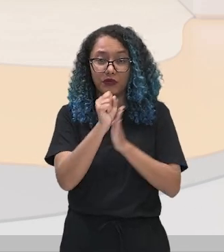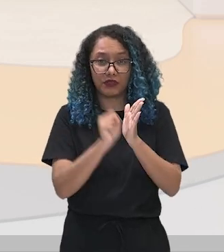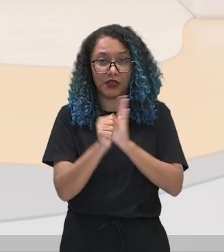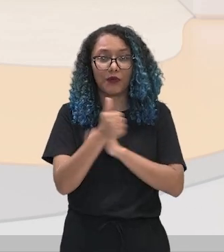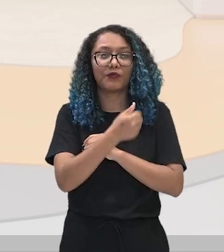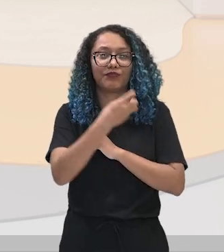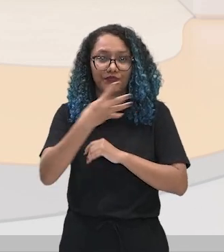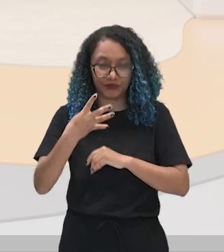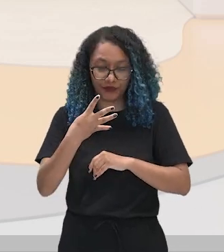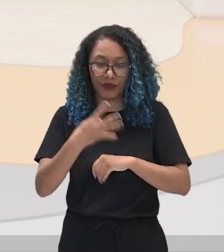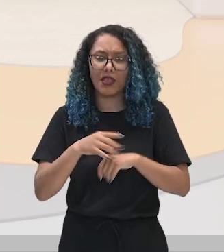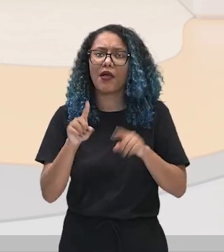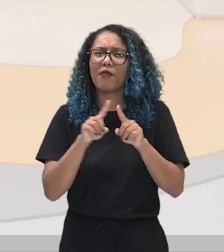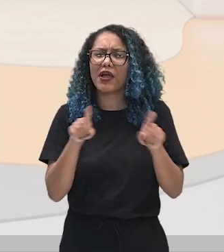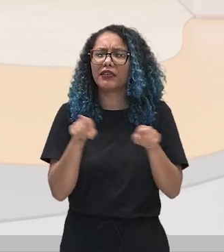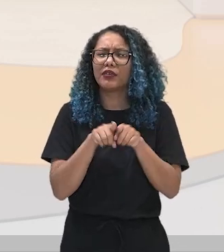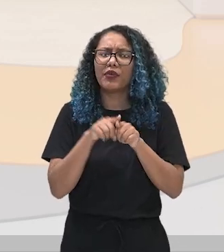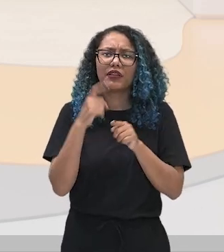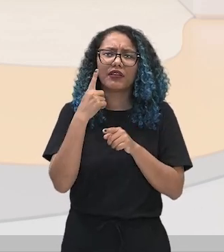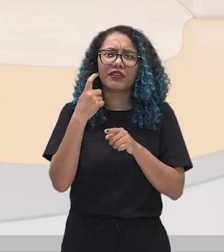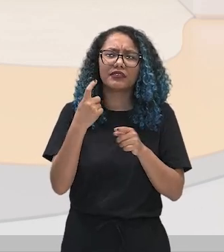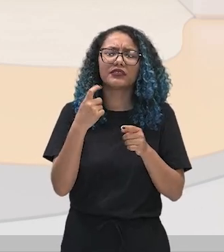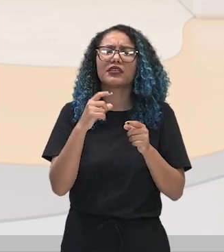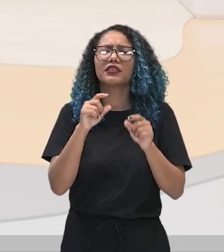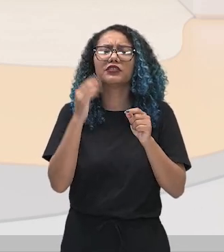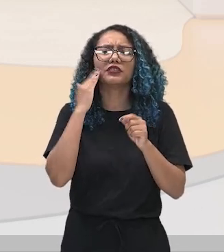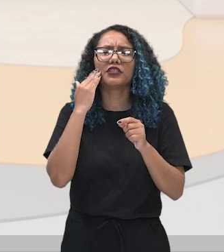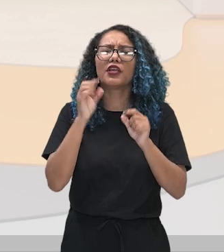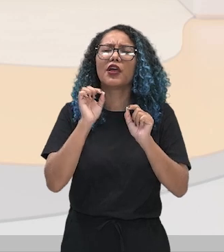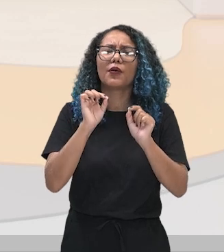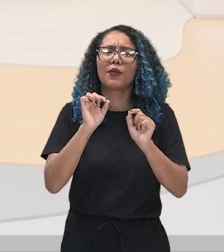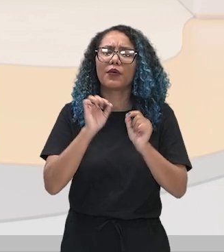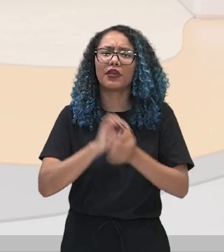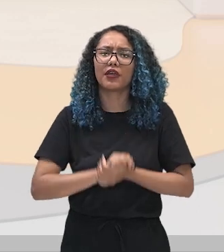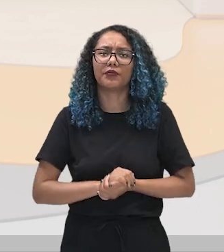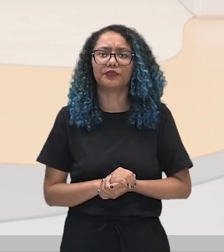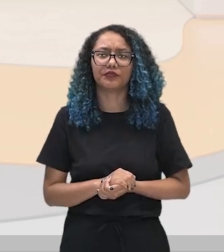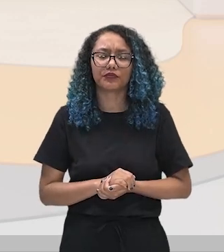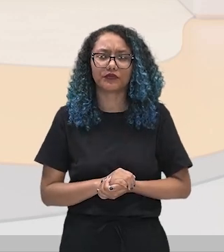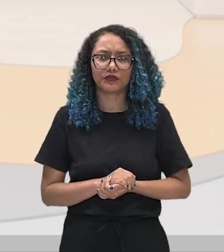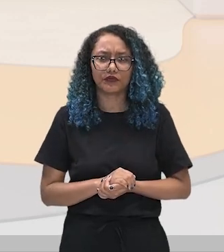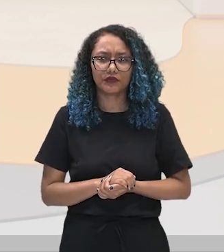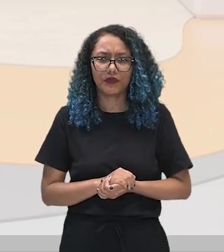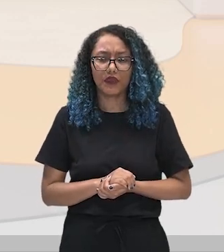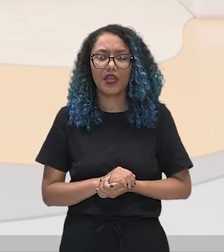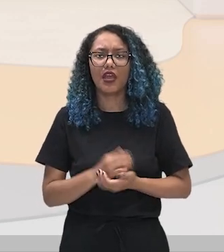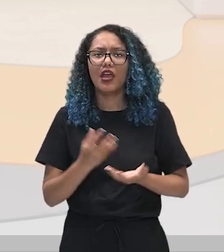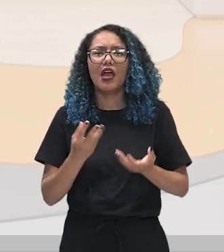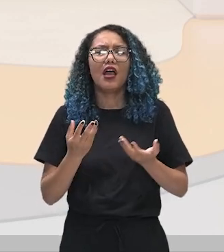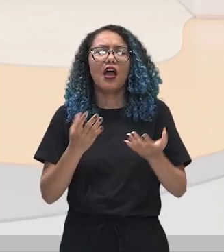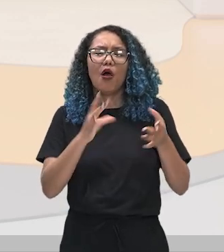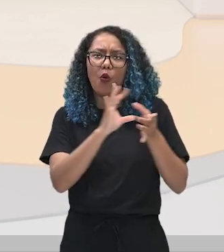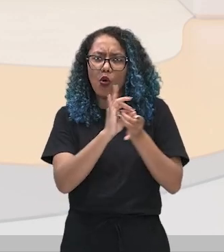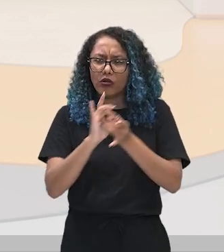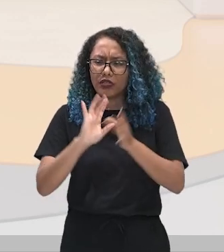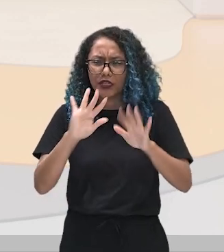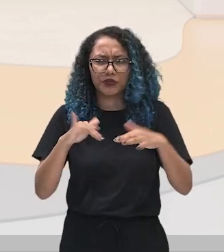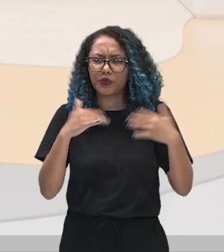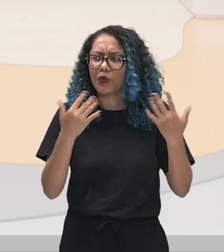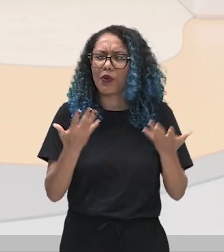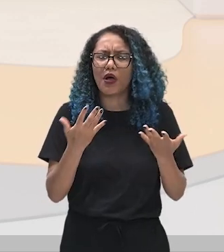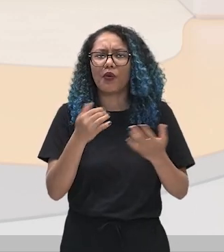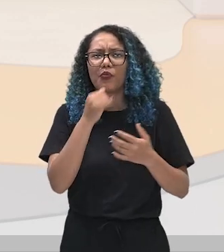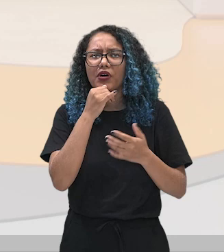tá? Mas é interessante a gente entender o que estava acontecendo na Europa também, tá? Essas rotas comerciais não é que